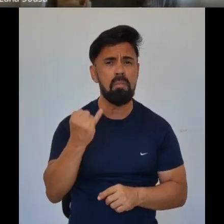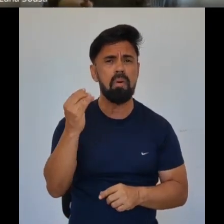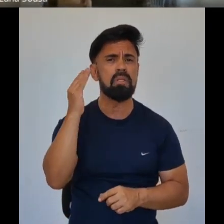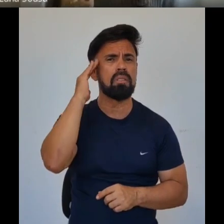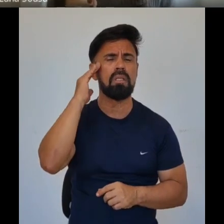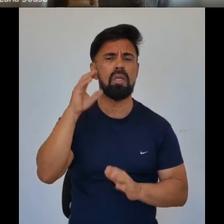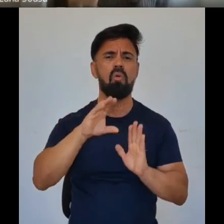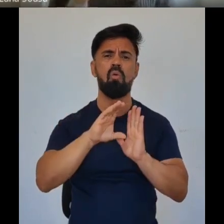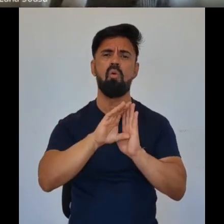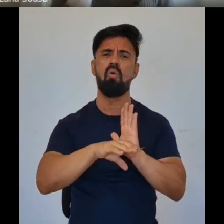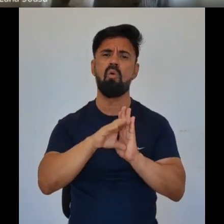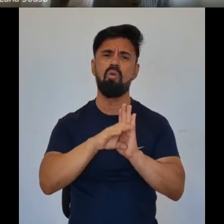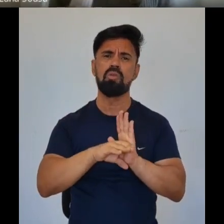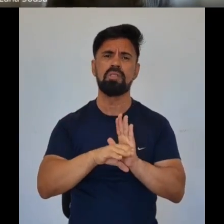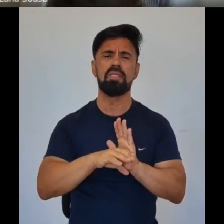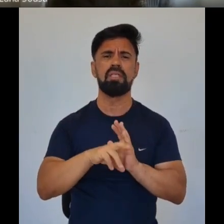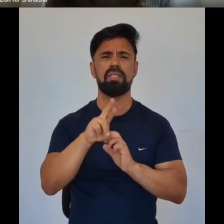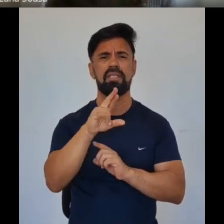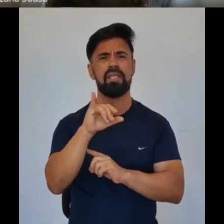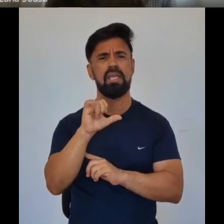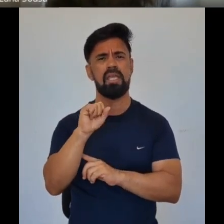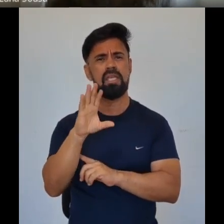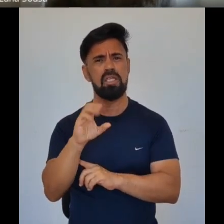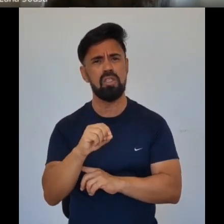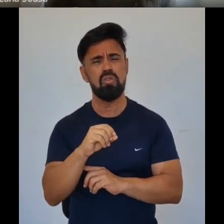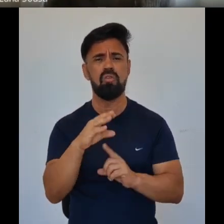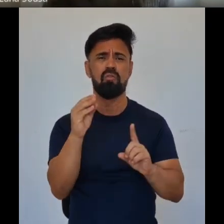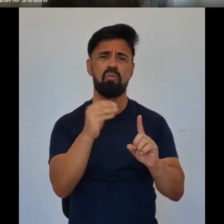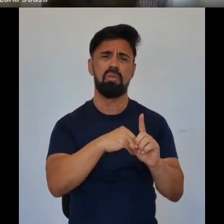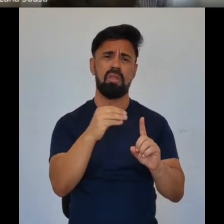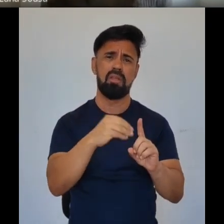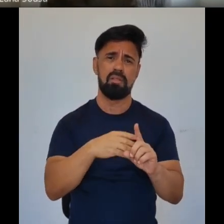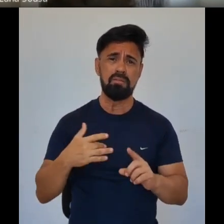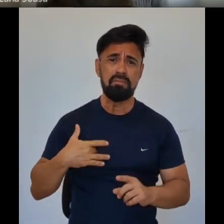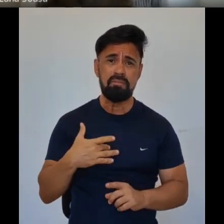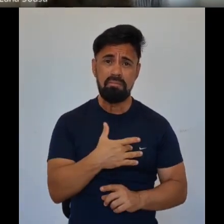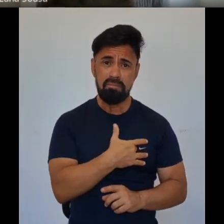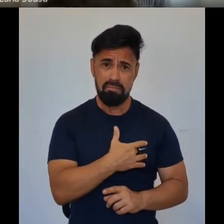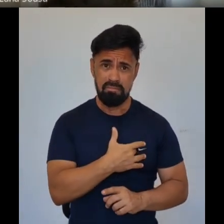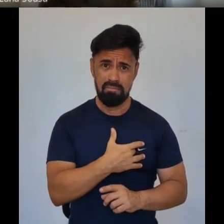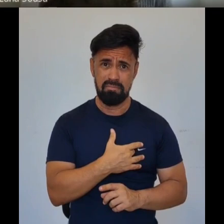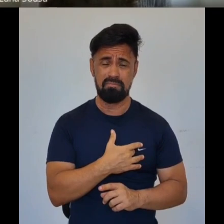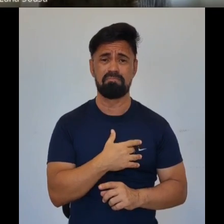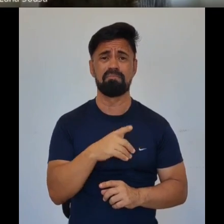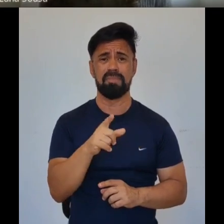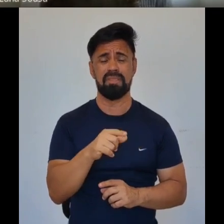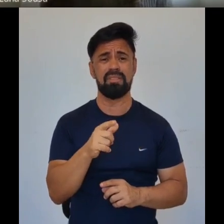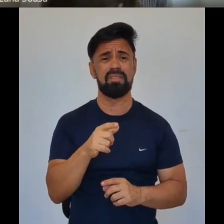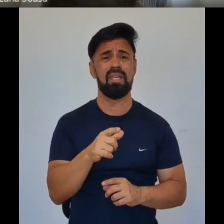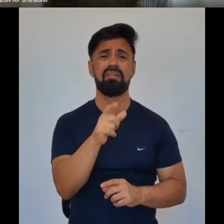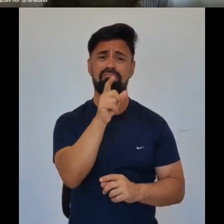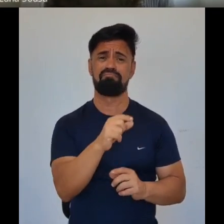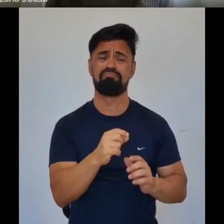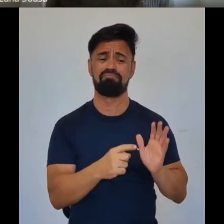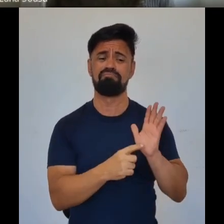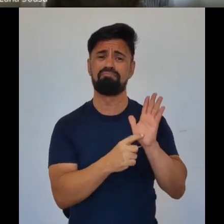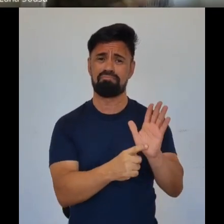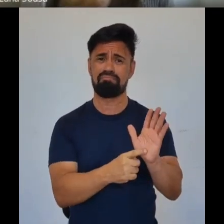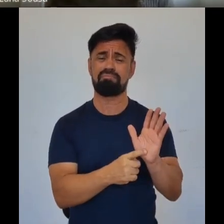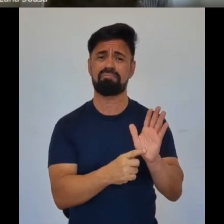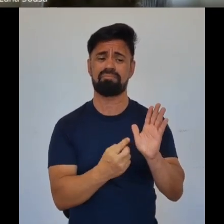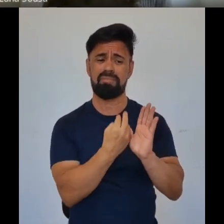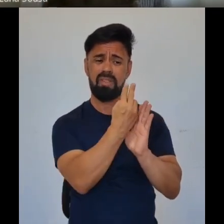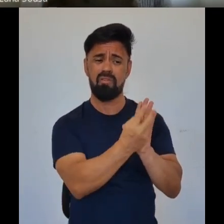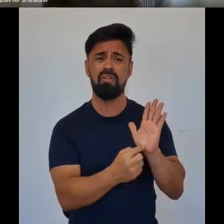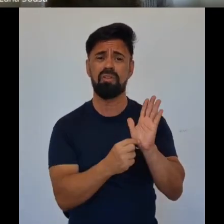Então, é também importante entendermos conceitos de risco e vulnerabilidade em saúde. Nesse slide, nós temos